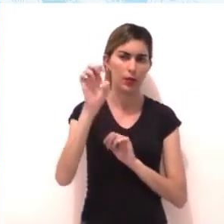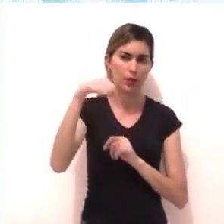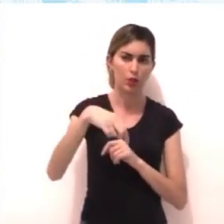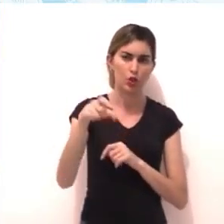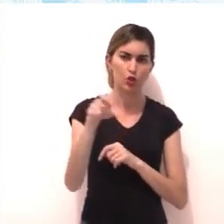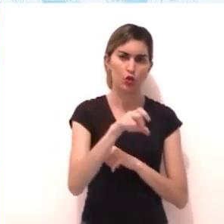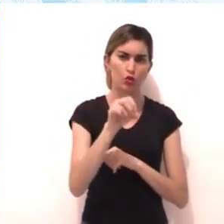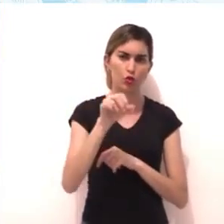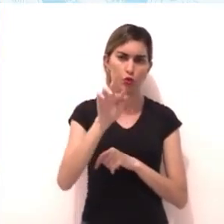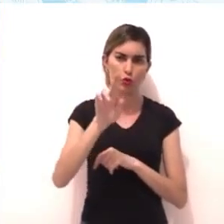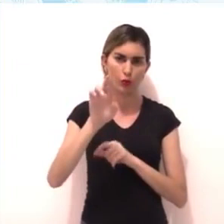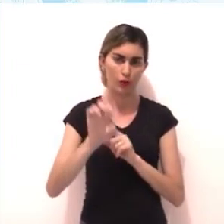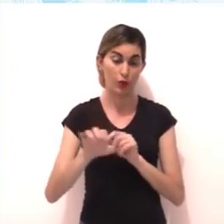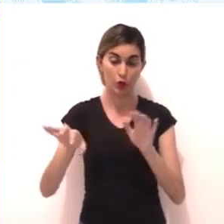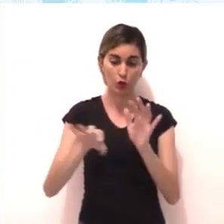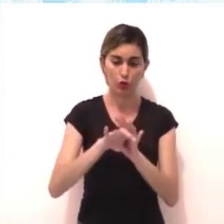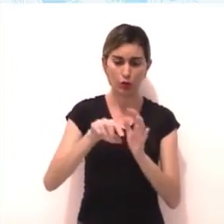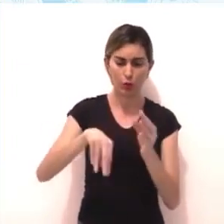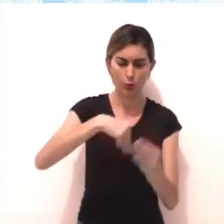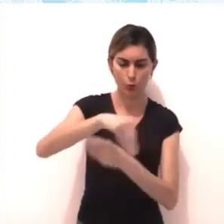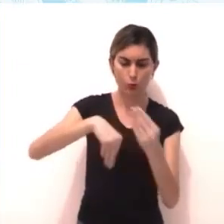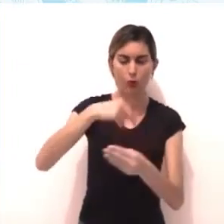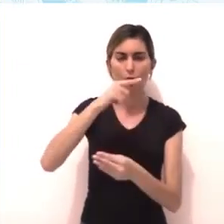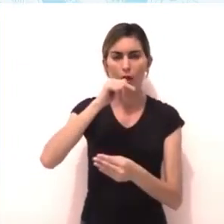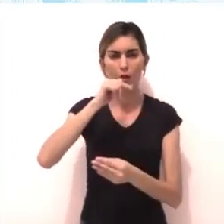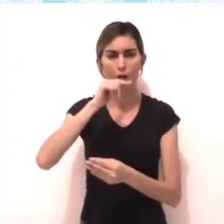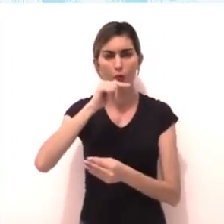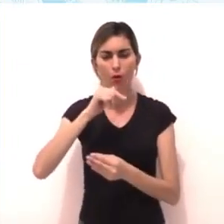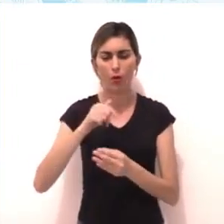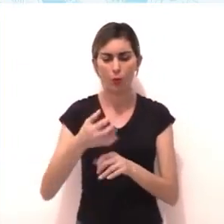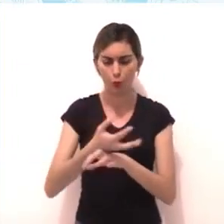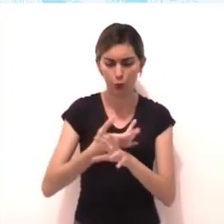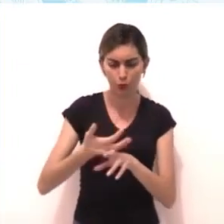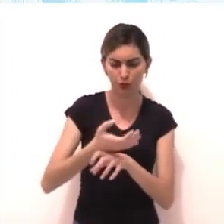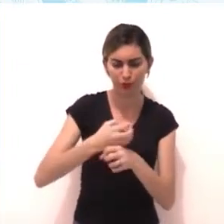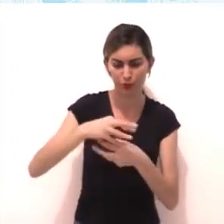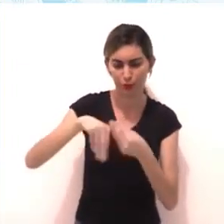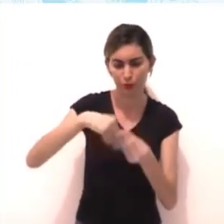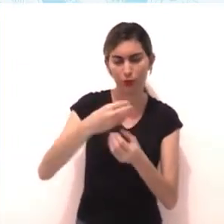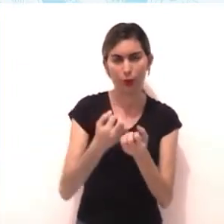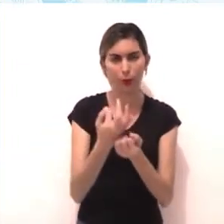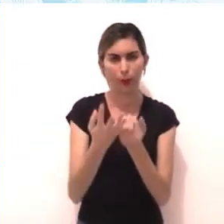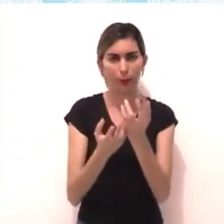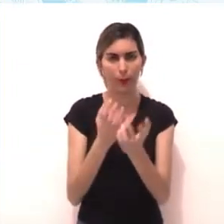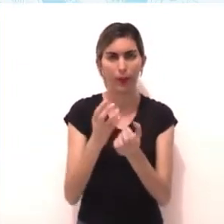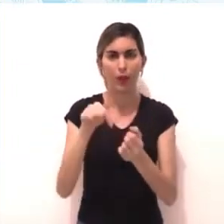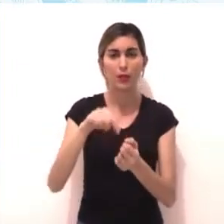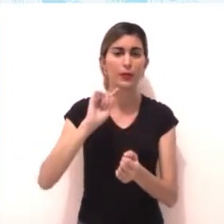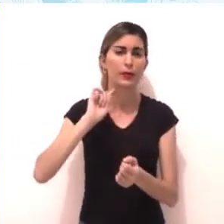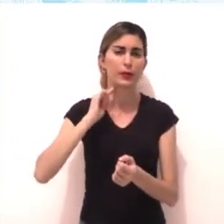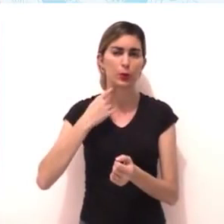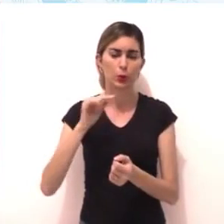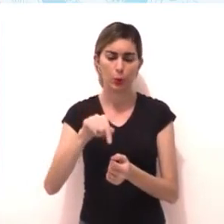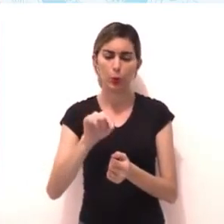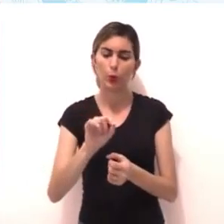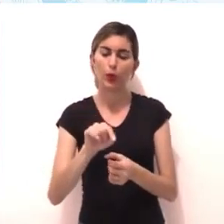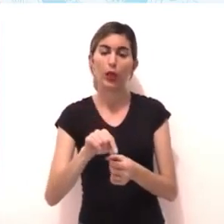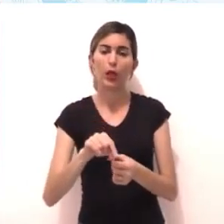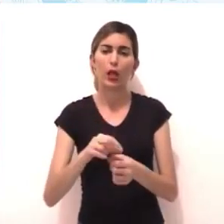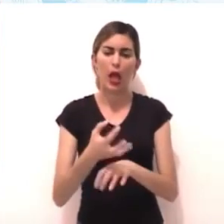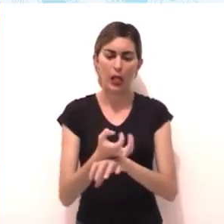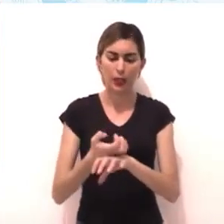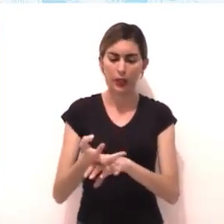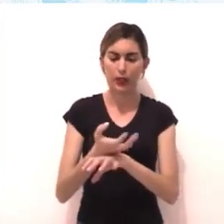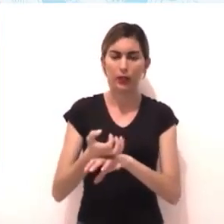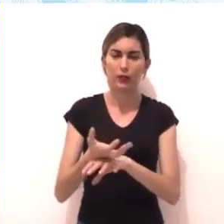quando ele chega na atmosfera, ele reage com a água, ele vai formar um poluente secundário, que é um